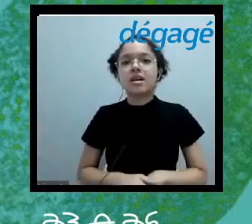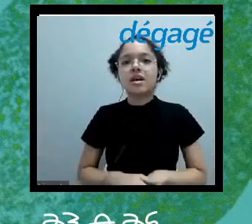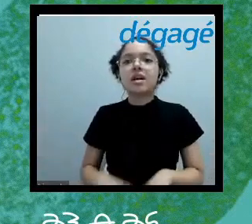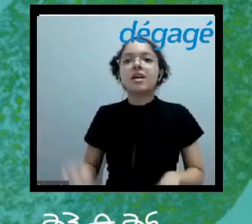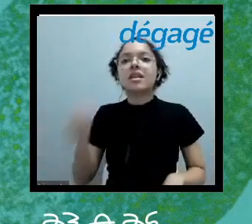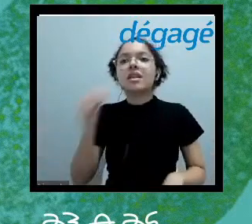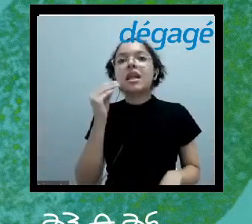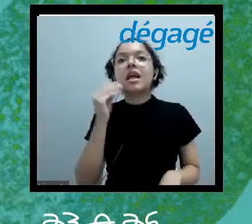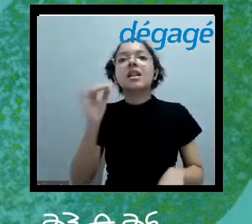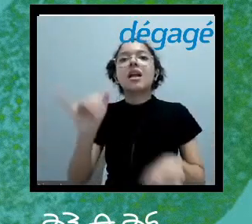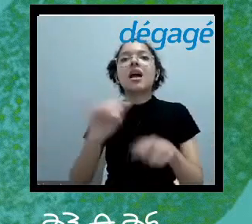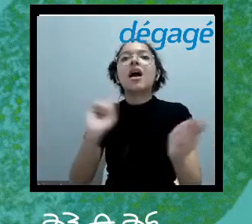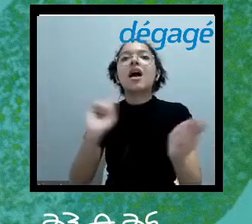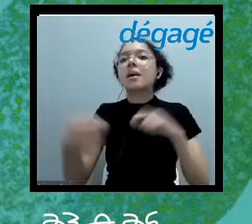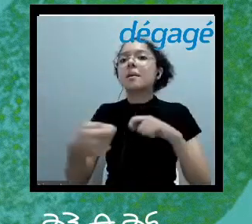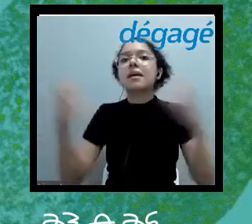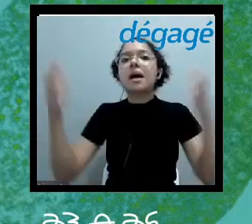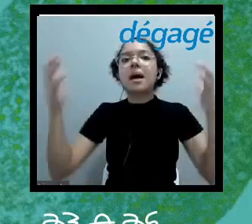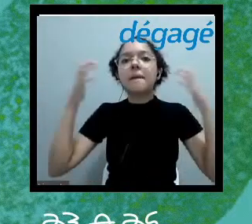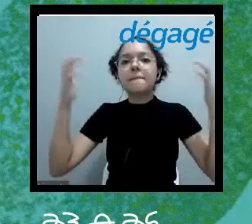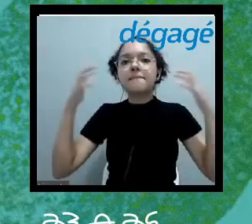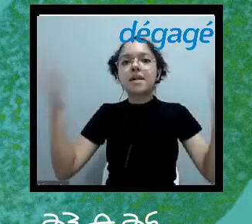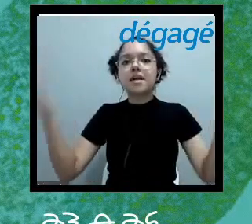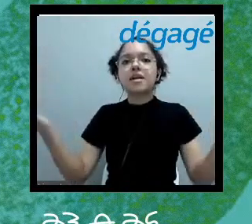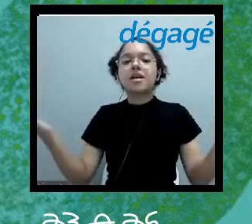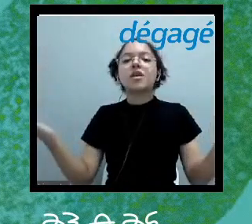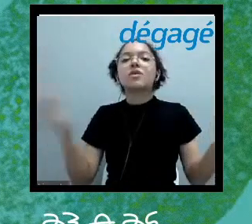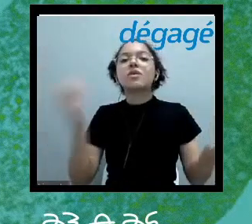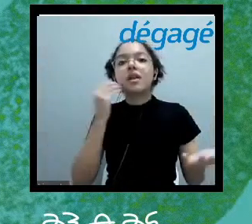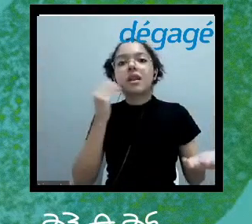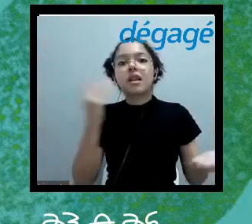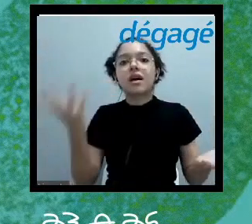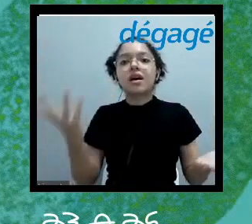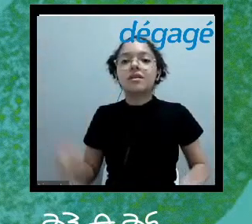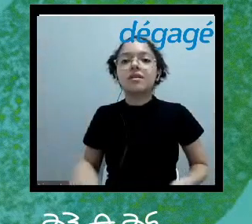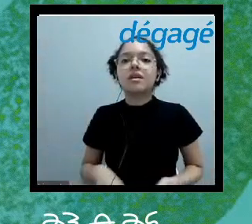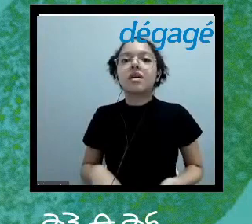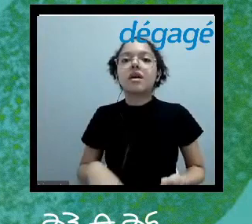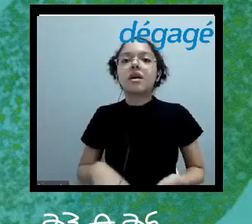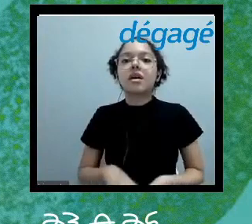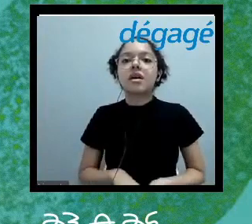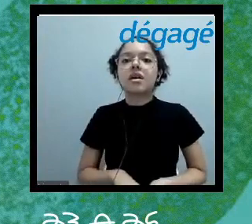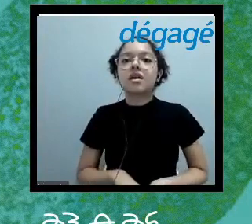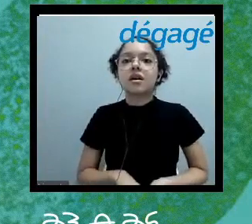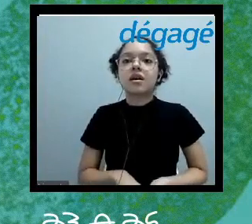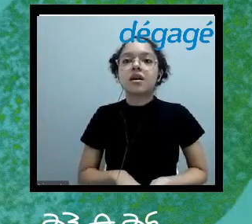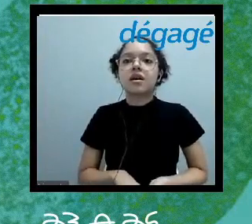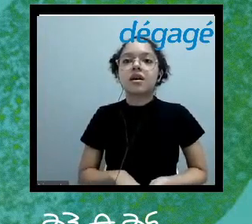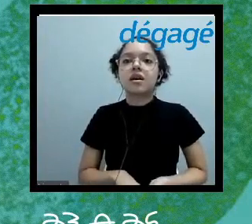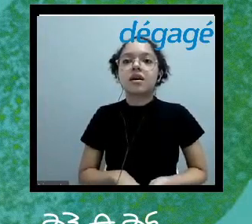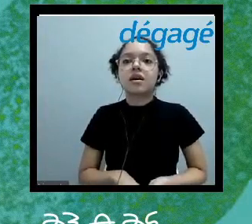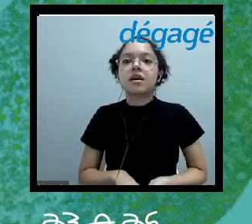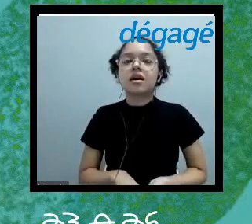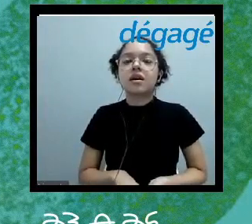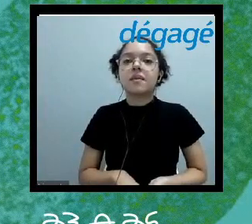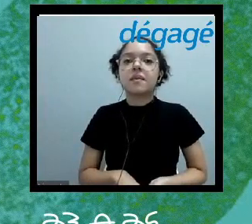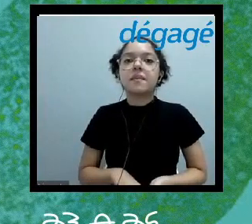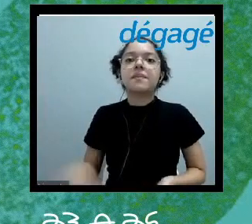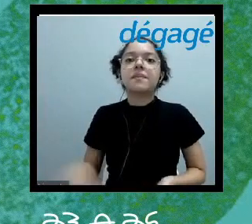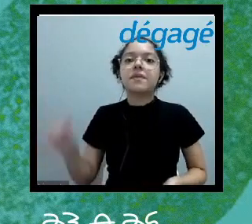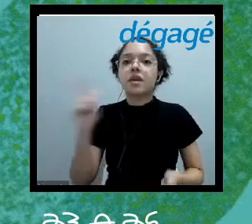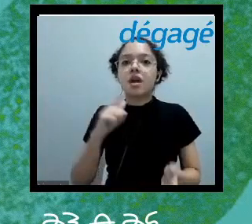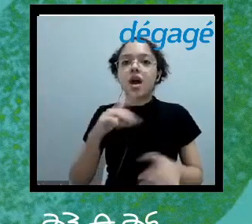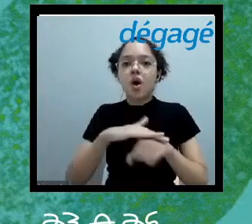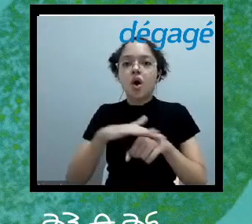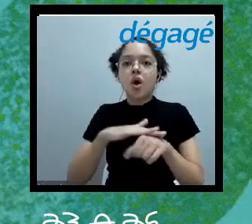tomar banho. Tá bom, então vamos. Então aí a gente conseguiu, com a conversa ali, trazer. Eu acho que é muito